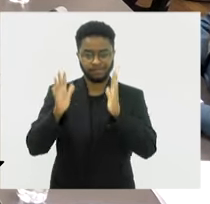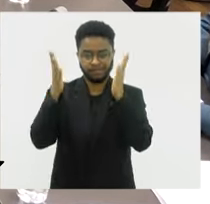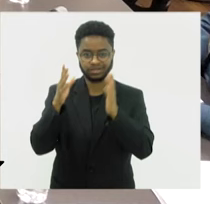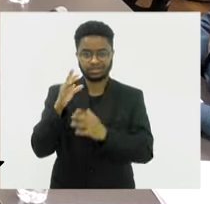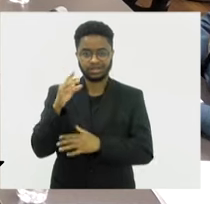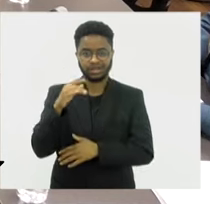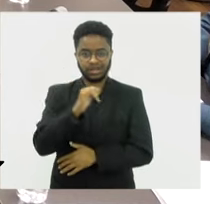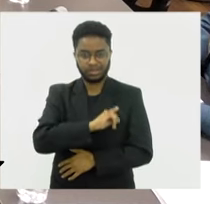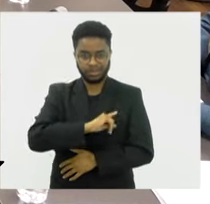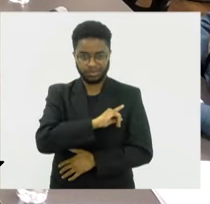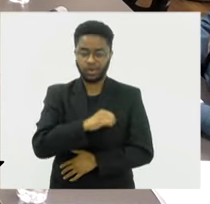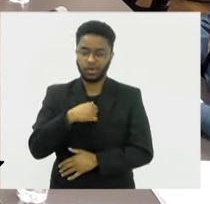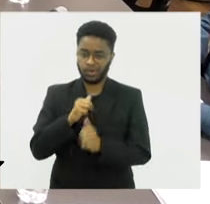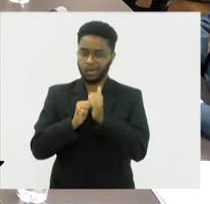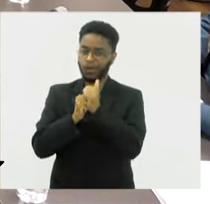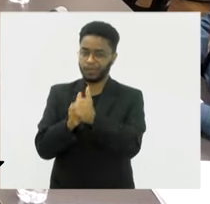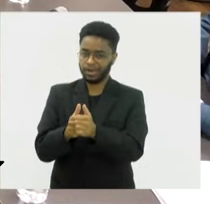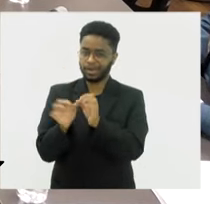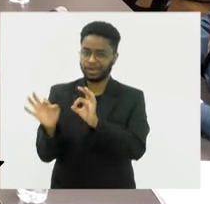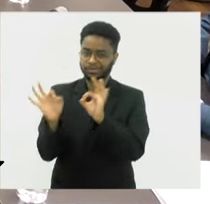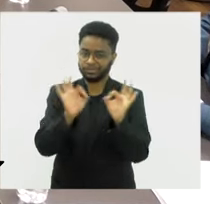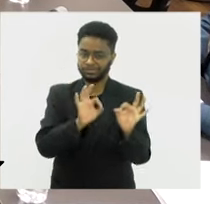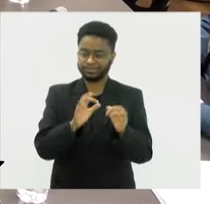Só estou acompanhando, Vossa Excelência.